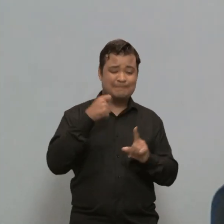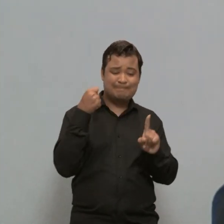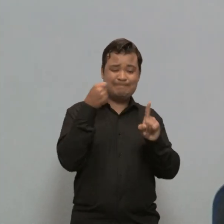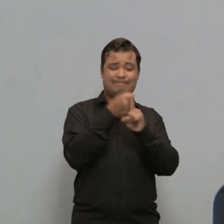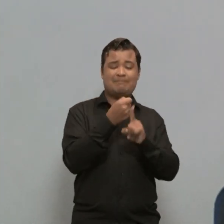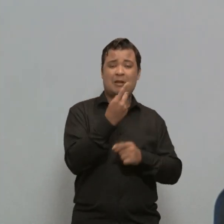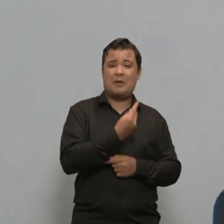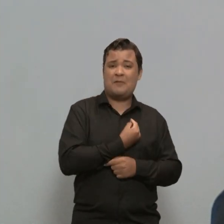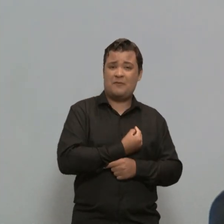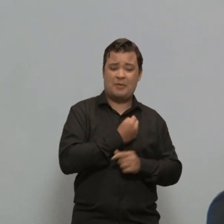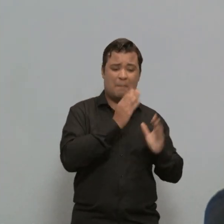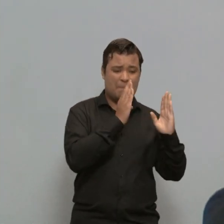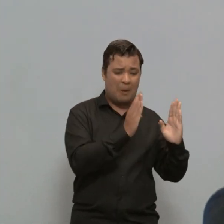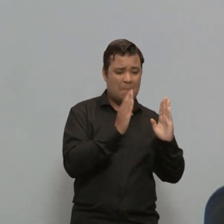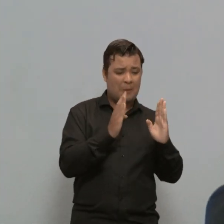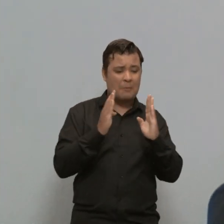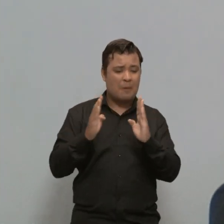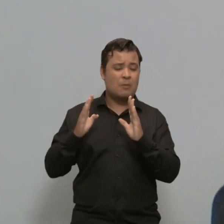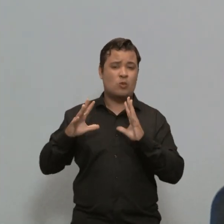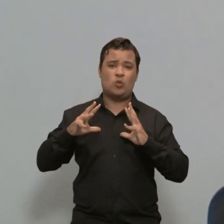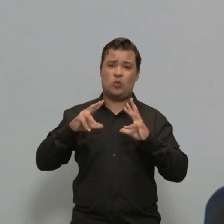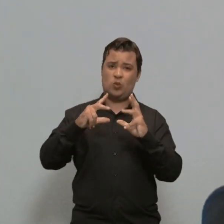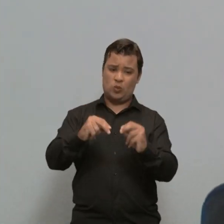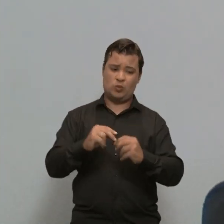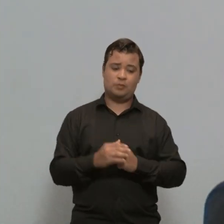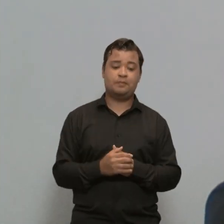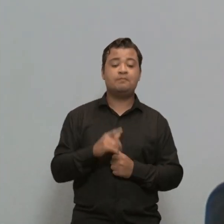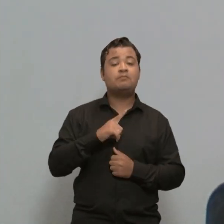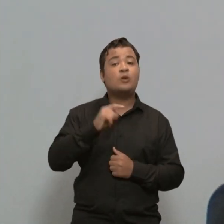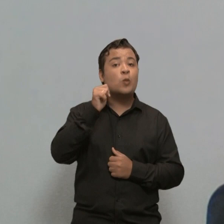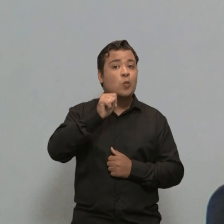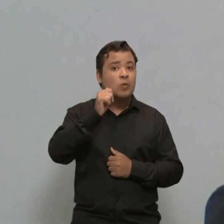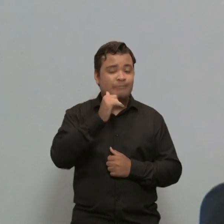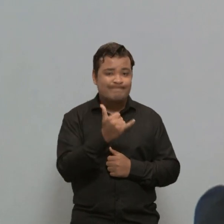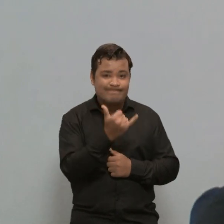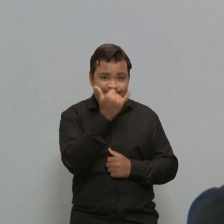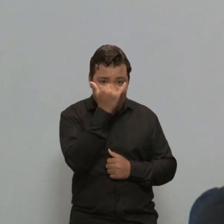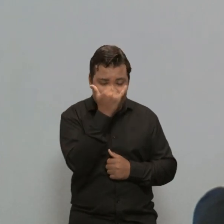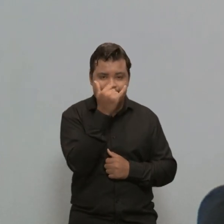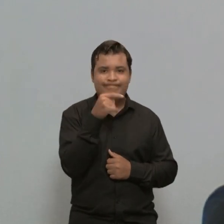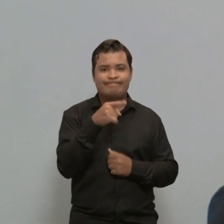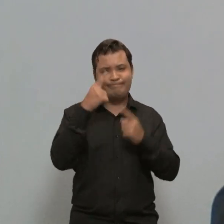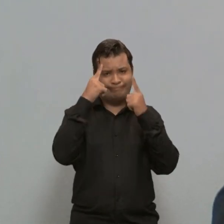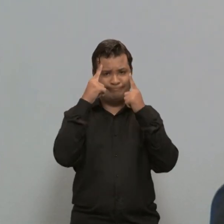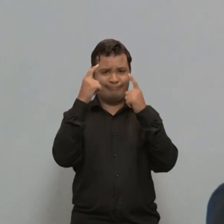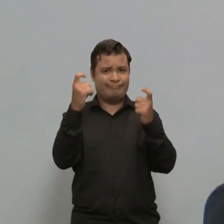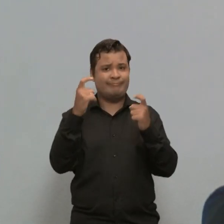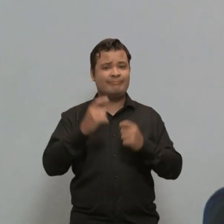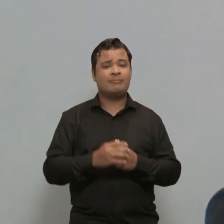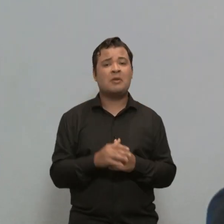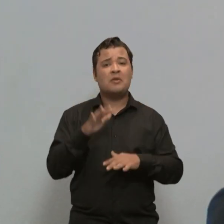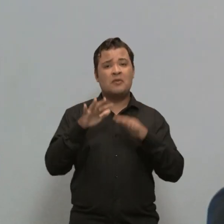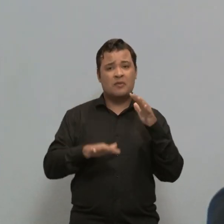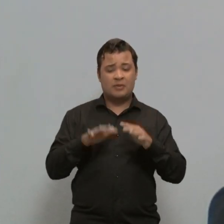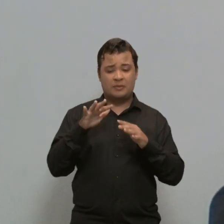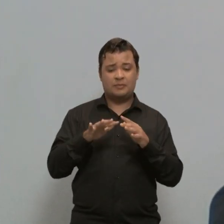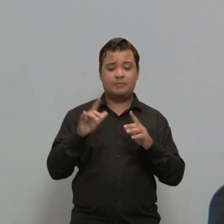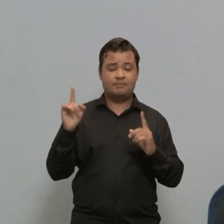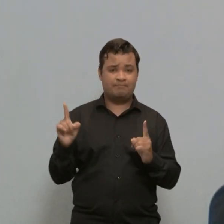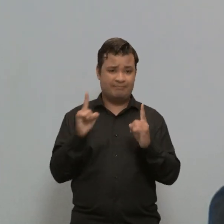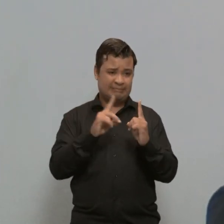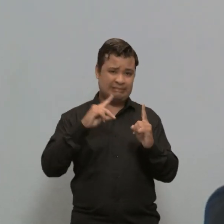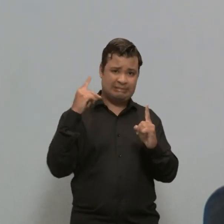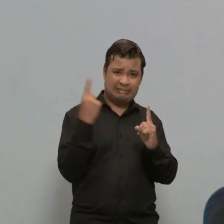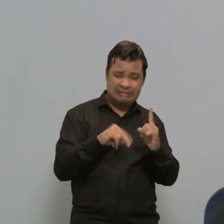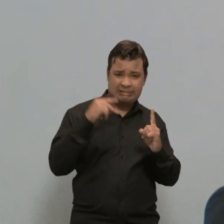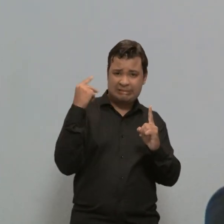de vida, Então a gente tem as mulheres vítimas de vários tipos de violência, tanto as violências interpessoais, a violência